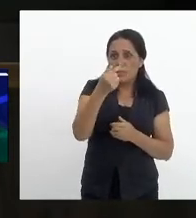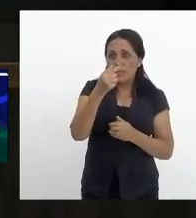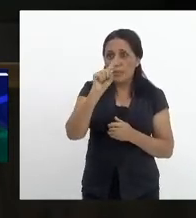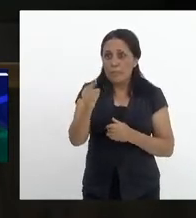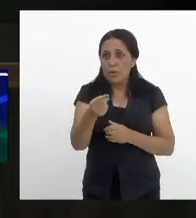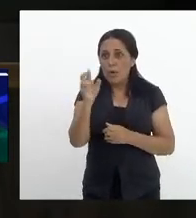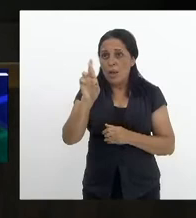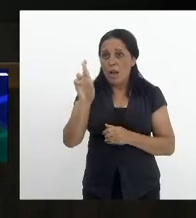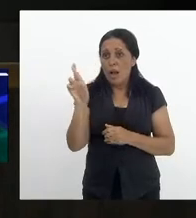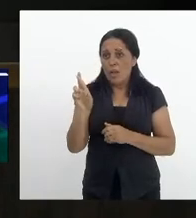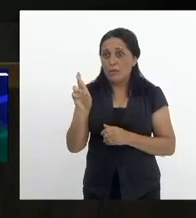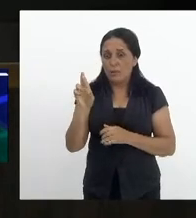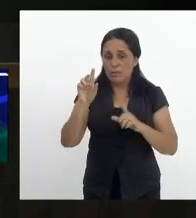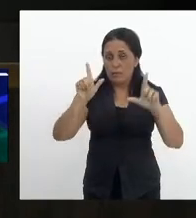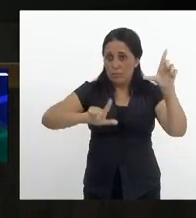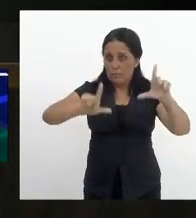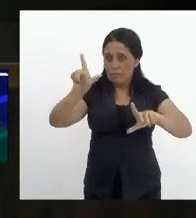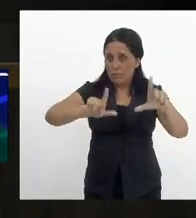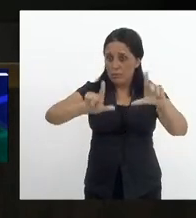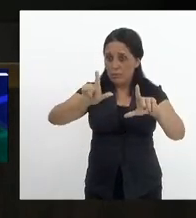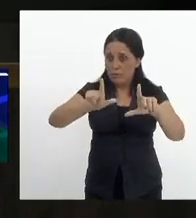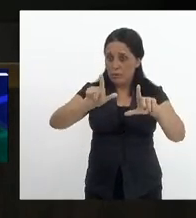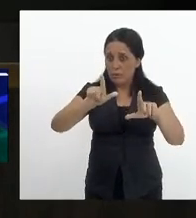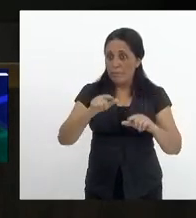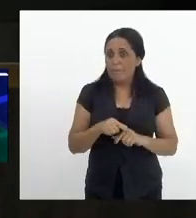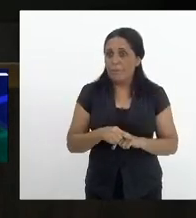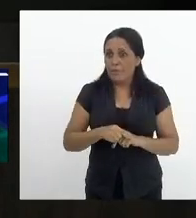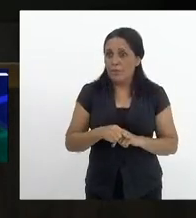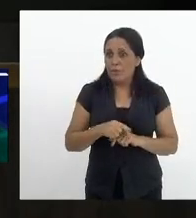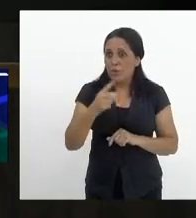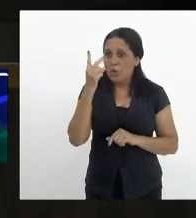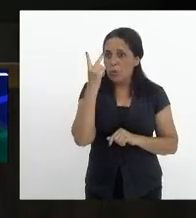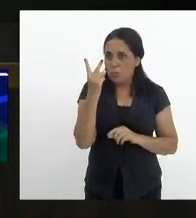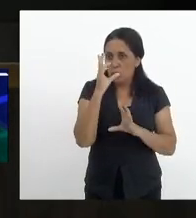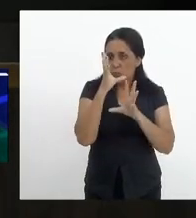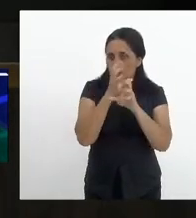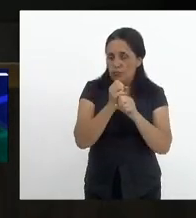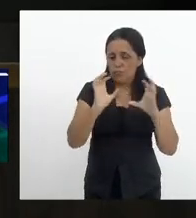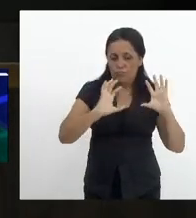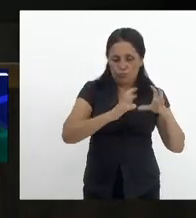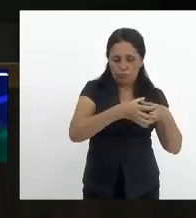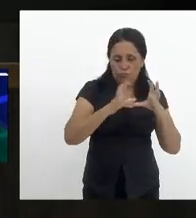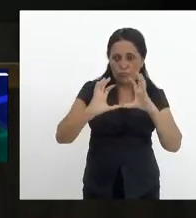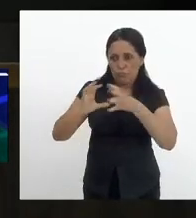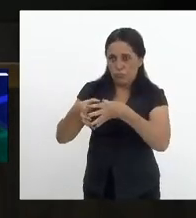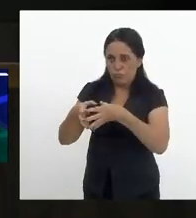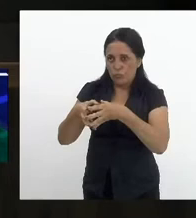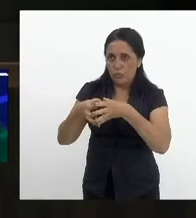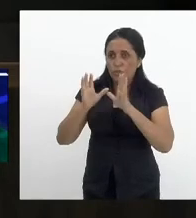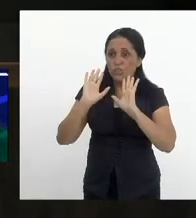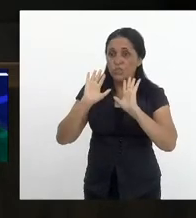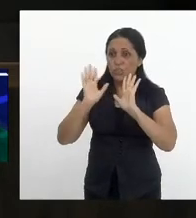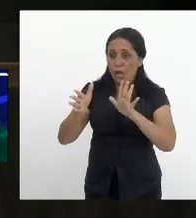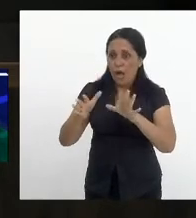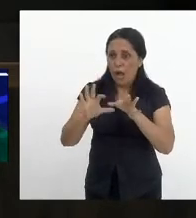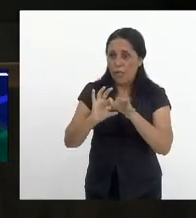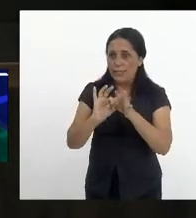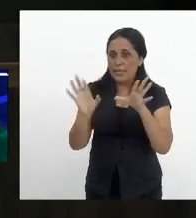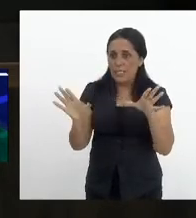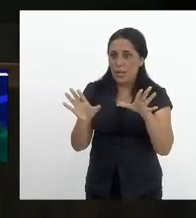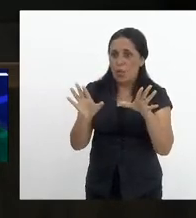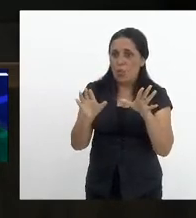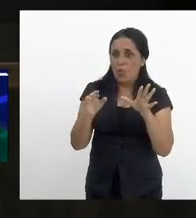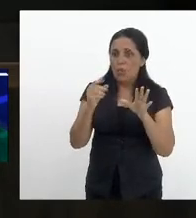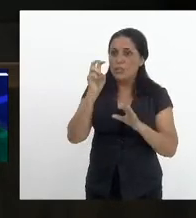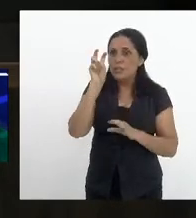R$ 876 mil na TV antiga. Duas comissões. Fizemos uma licitação nova, 5